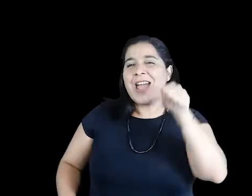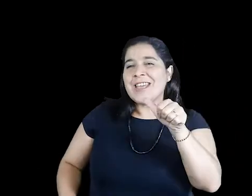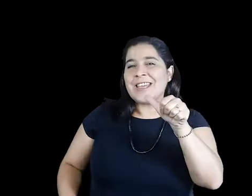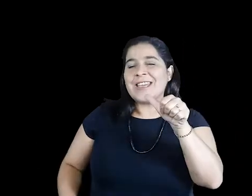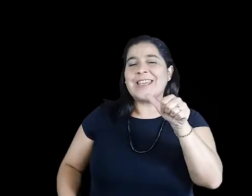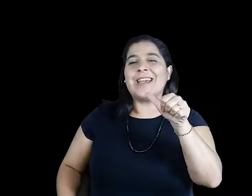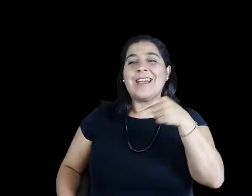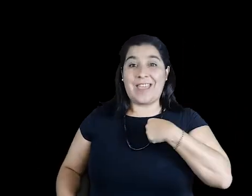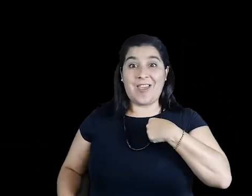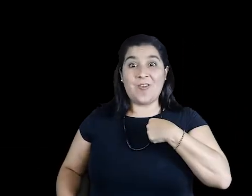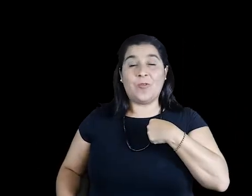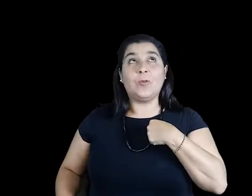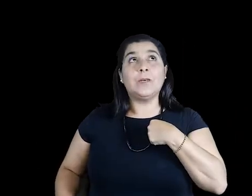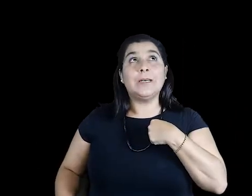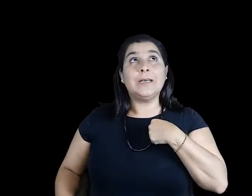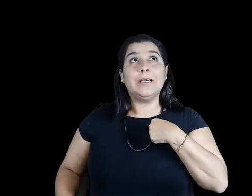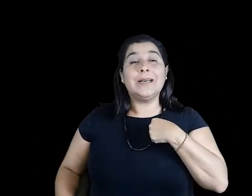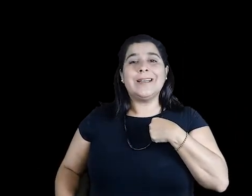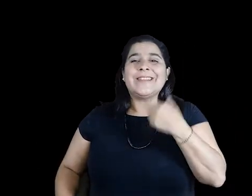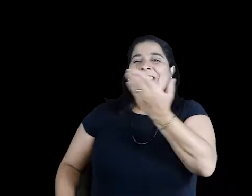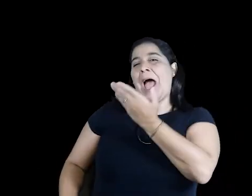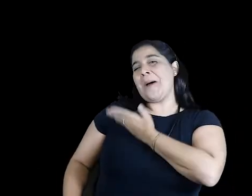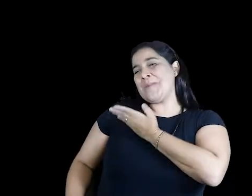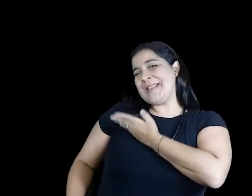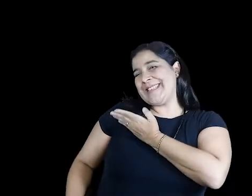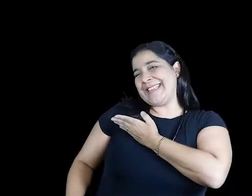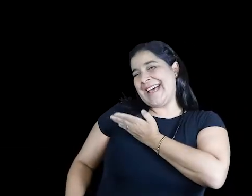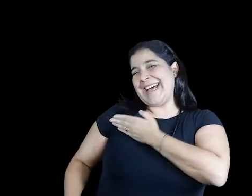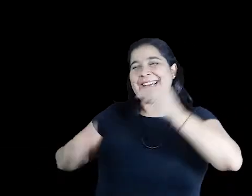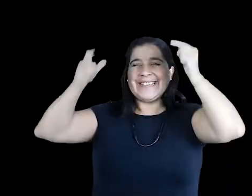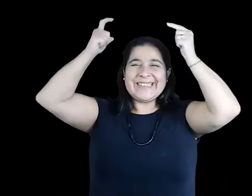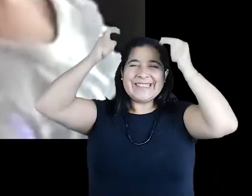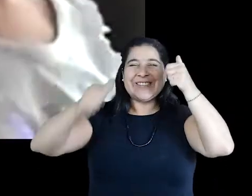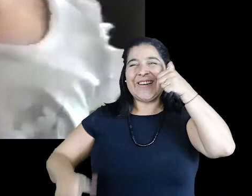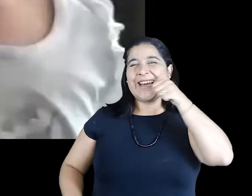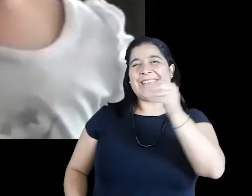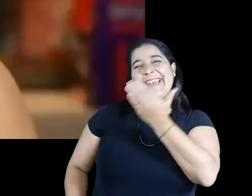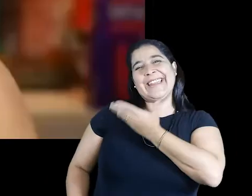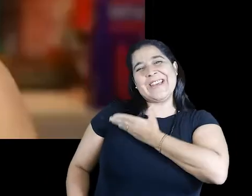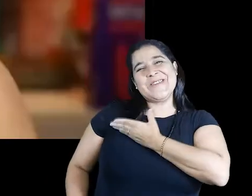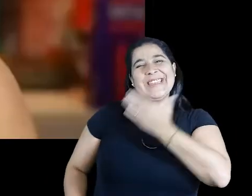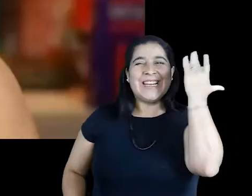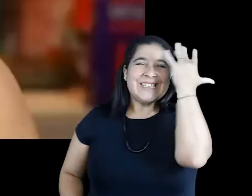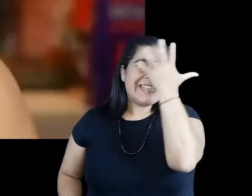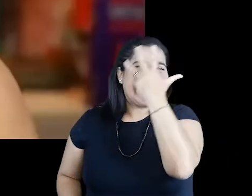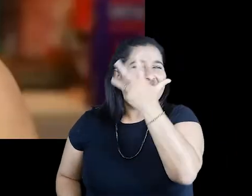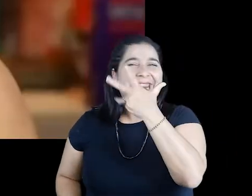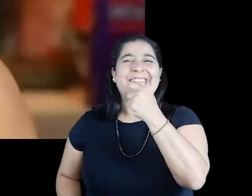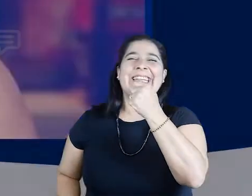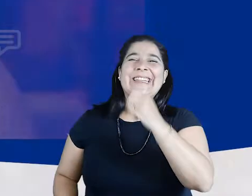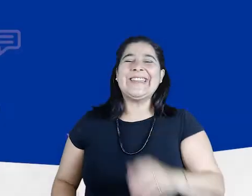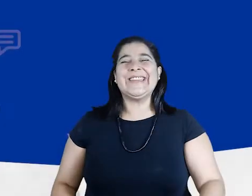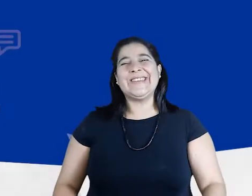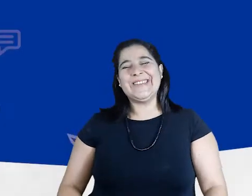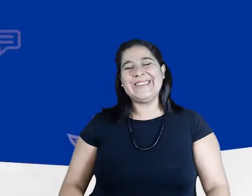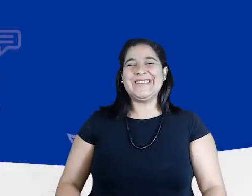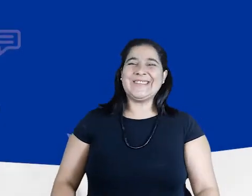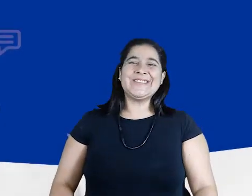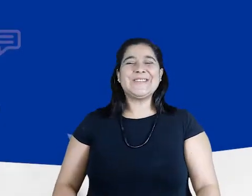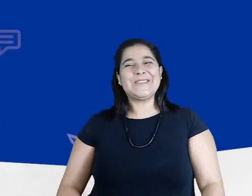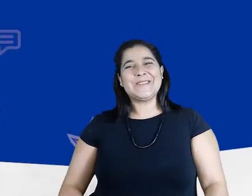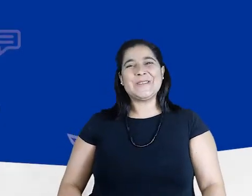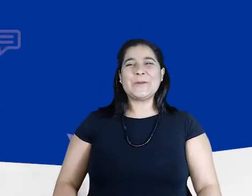do que você é rainha? Da amizade. Oh, que coisa mais linda! Rainha da amizade!